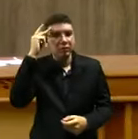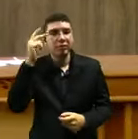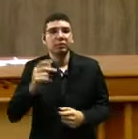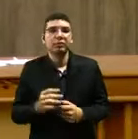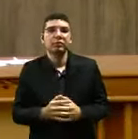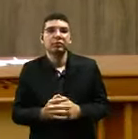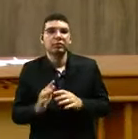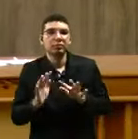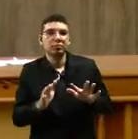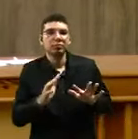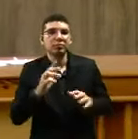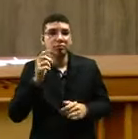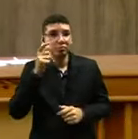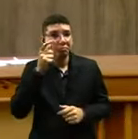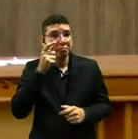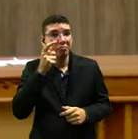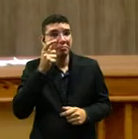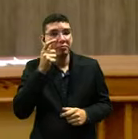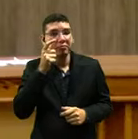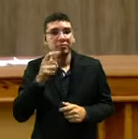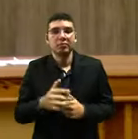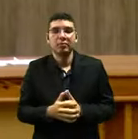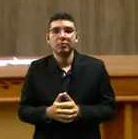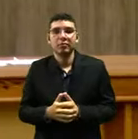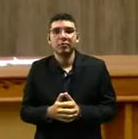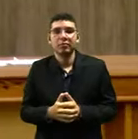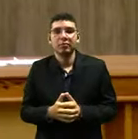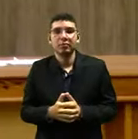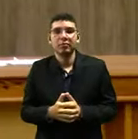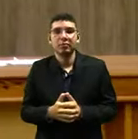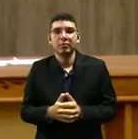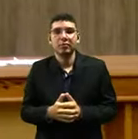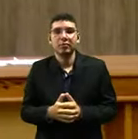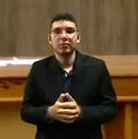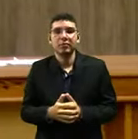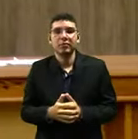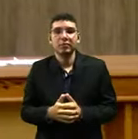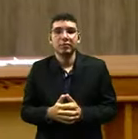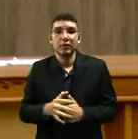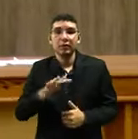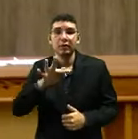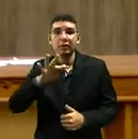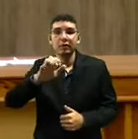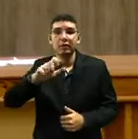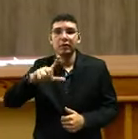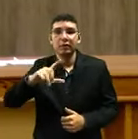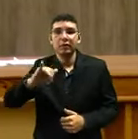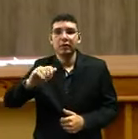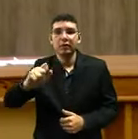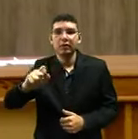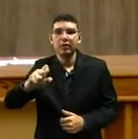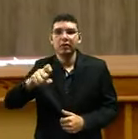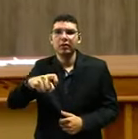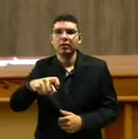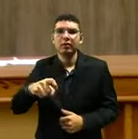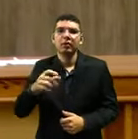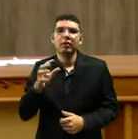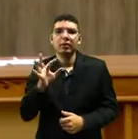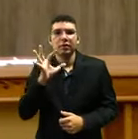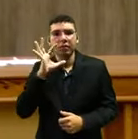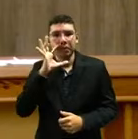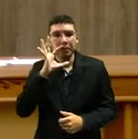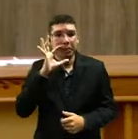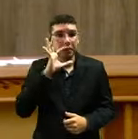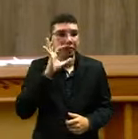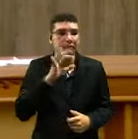admirar e pronto o Félix foi ouvir Paulo e se admirou Mas a questão tem gente que chora ainda tem